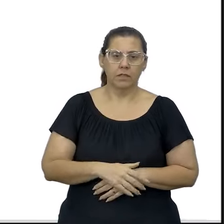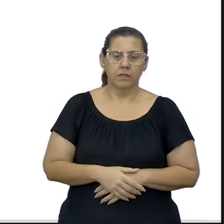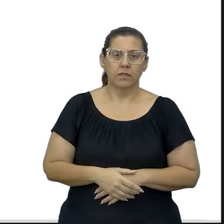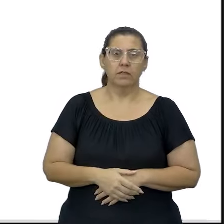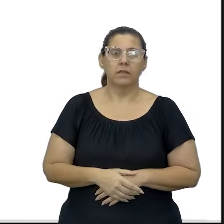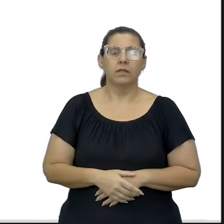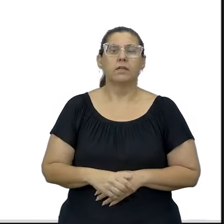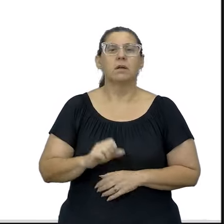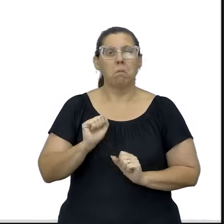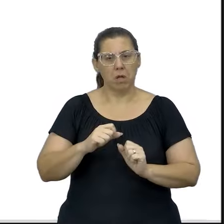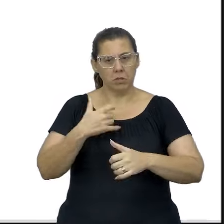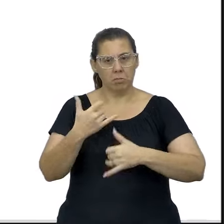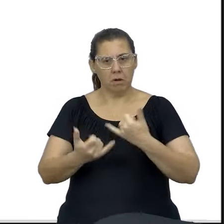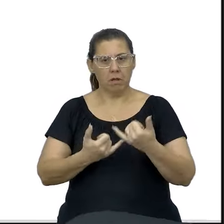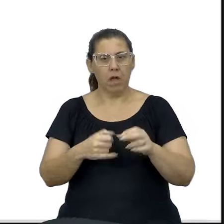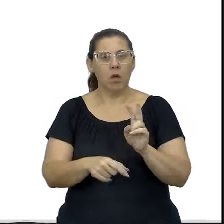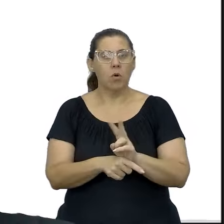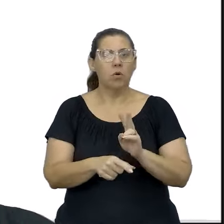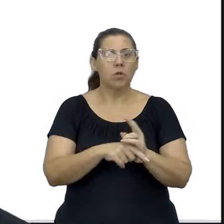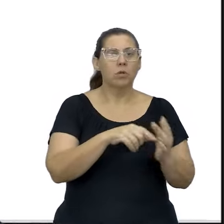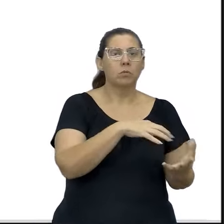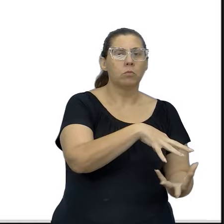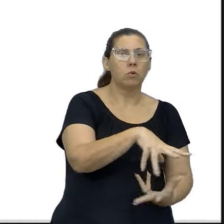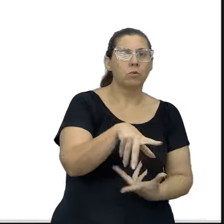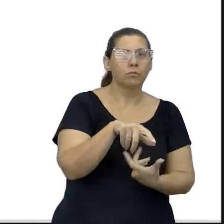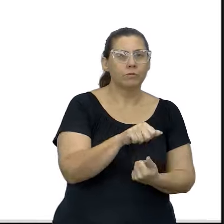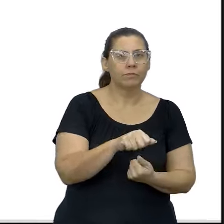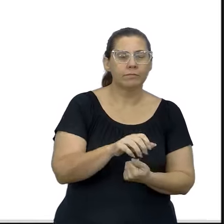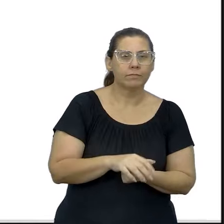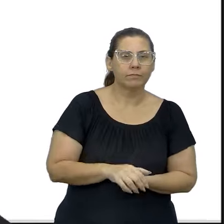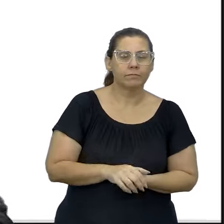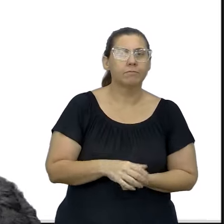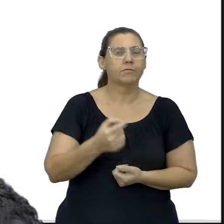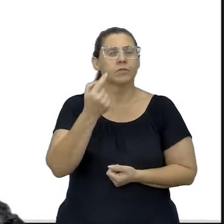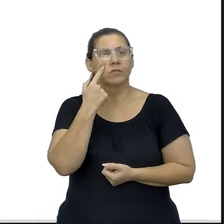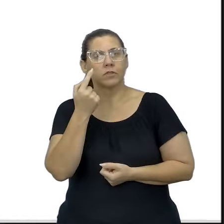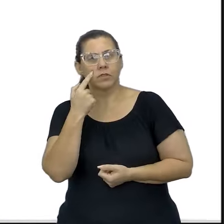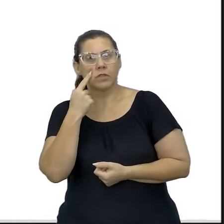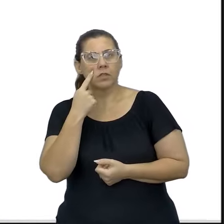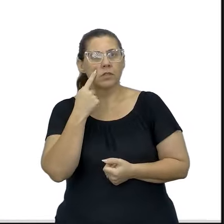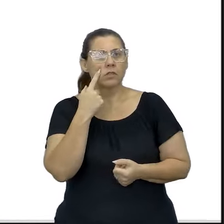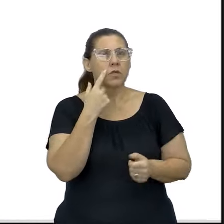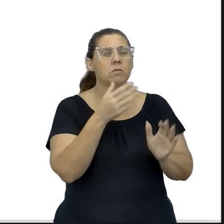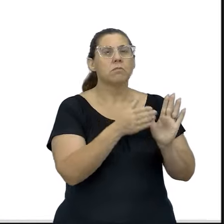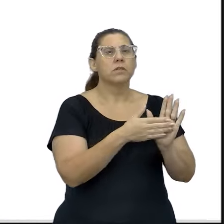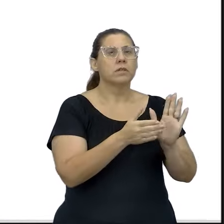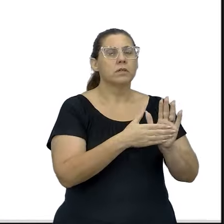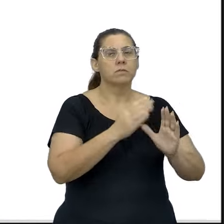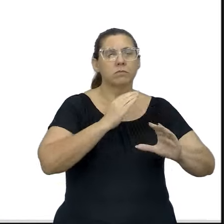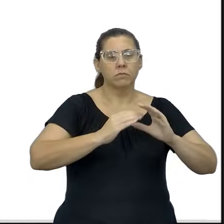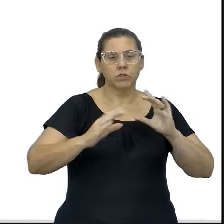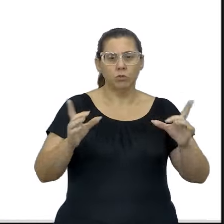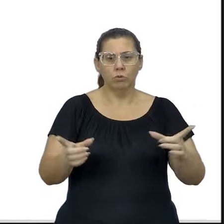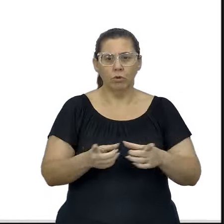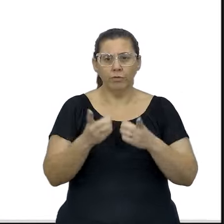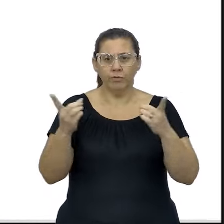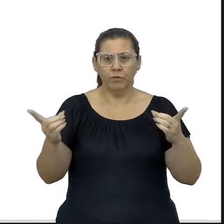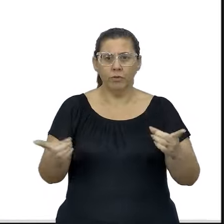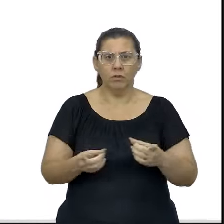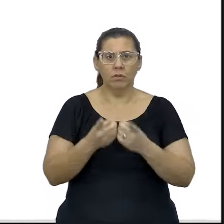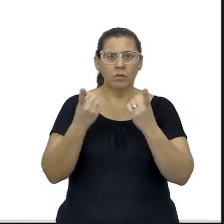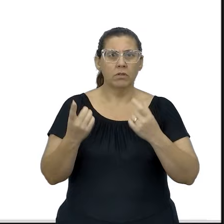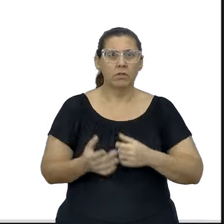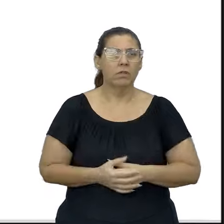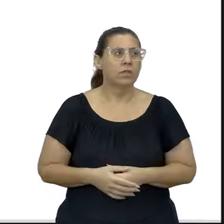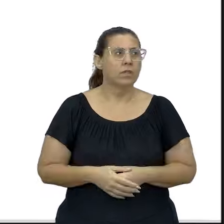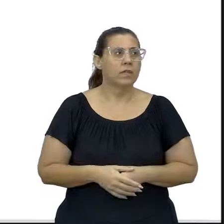a gente pode brincar e cuidar do planeta ao mesmo tempo? Considerando aí os seus propósitos comunicativos e didáticos.